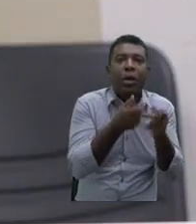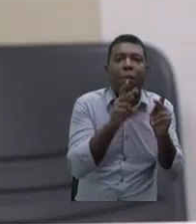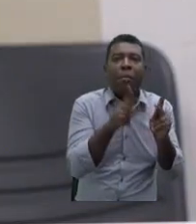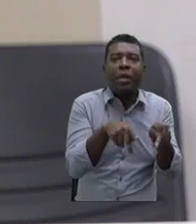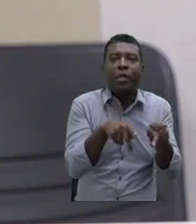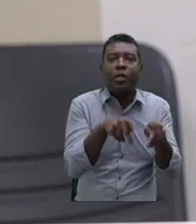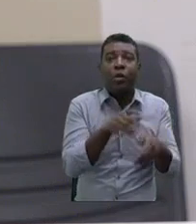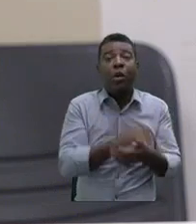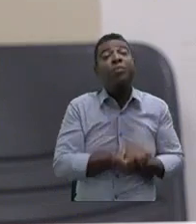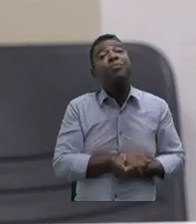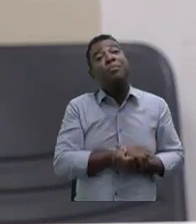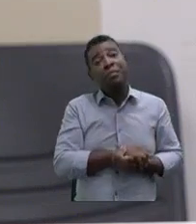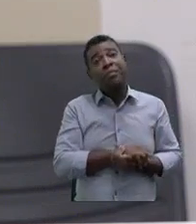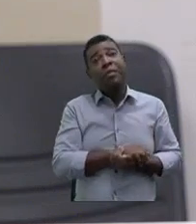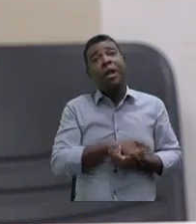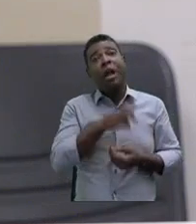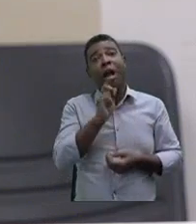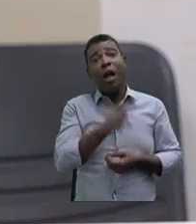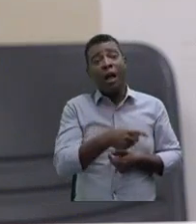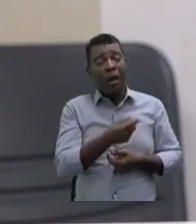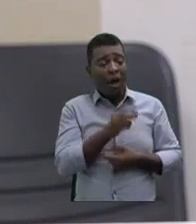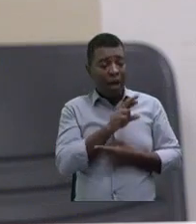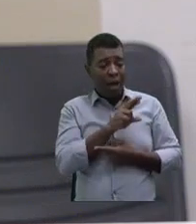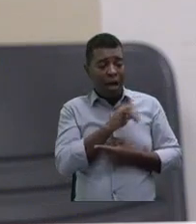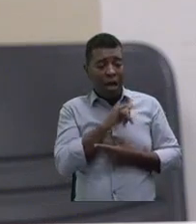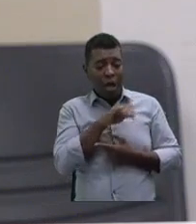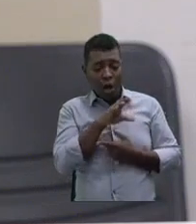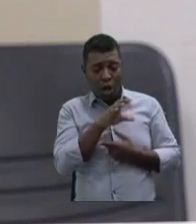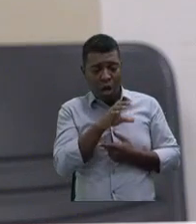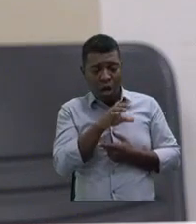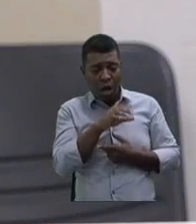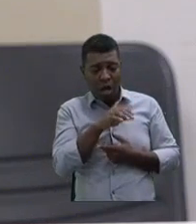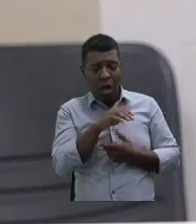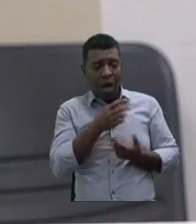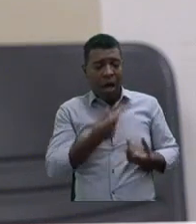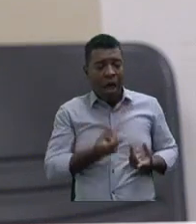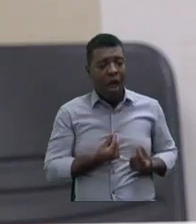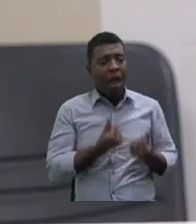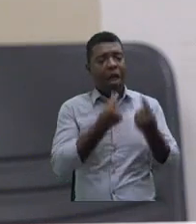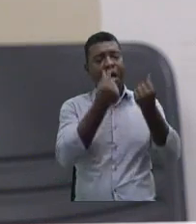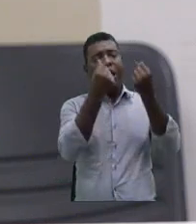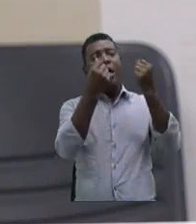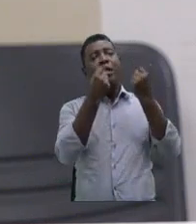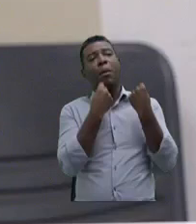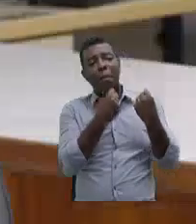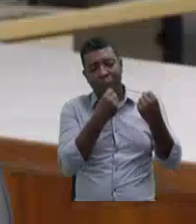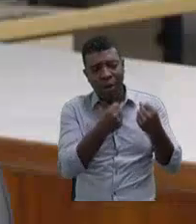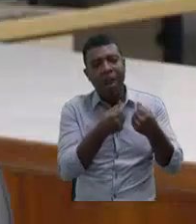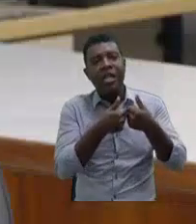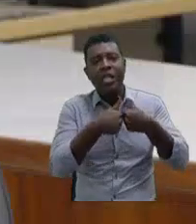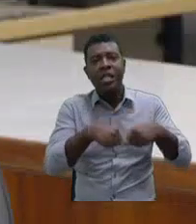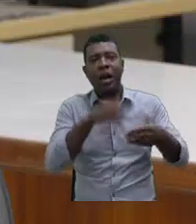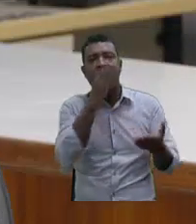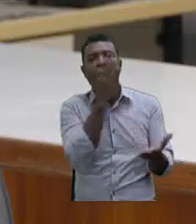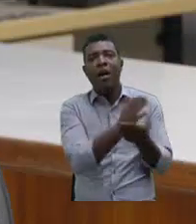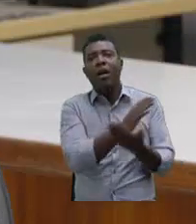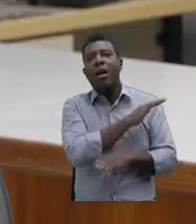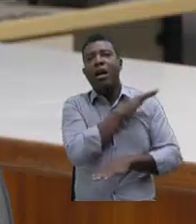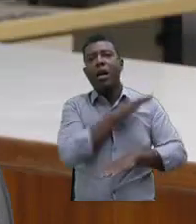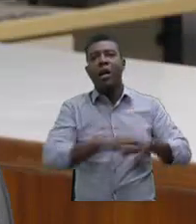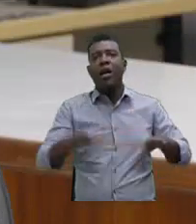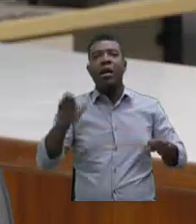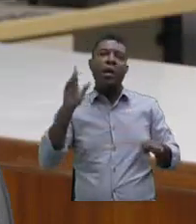uma concentração de riqueza e poder que isso está acabando em Minas Gerais. Nós estamos falando